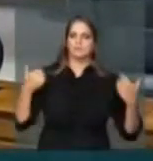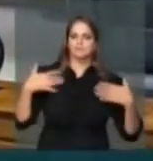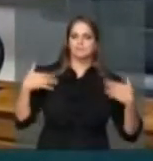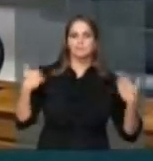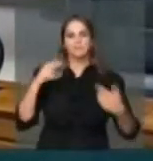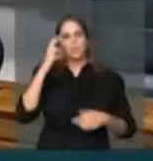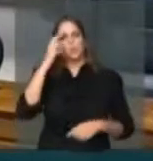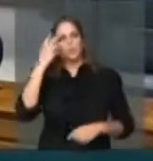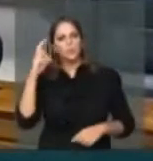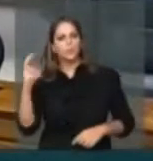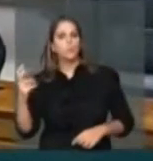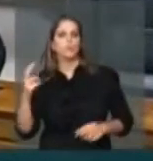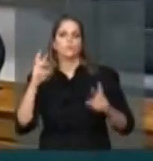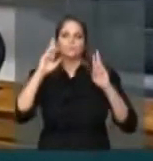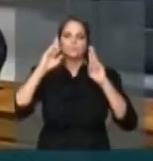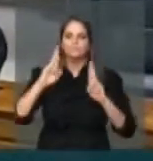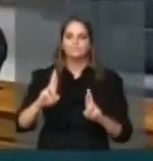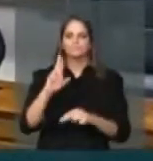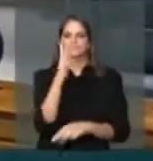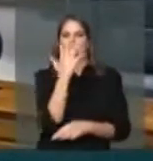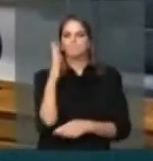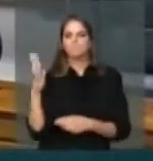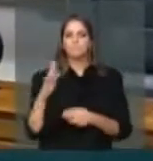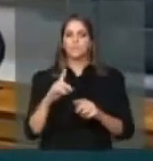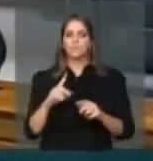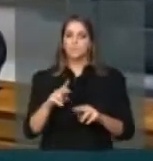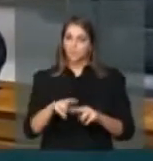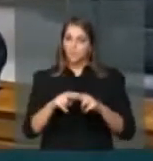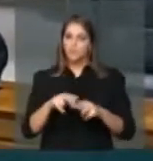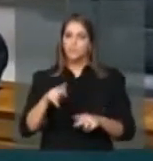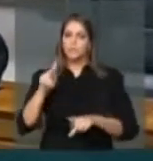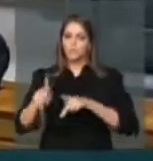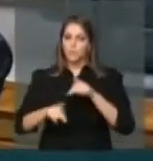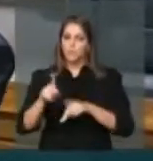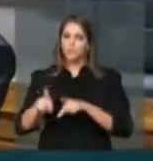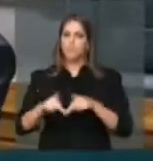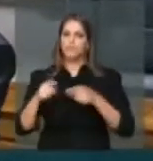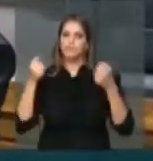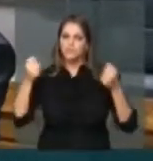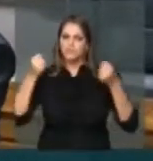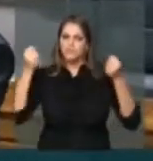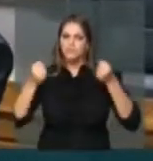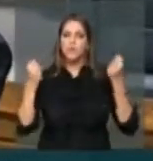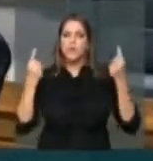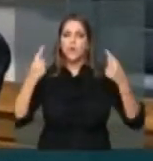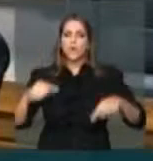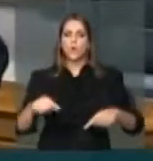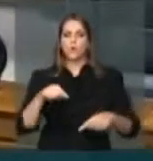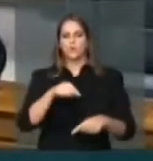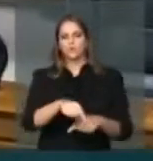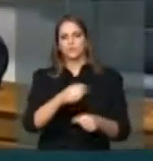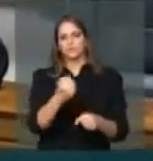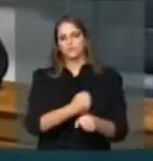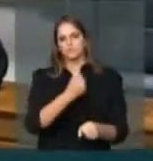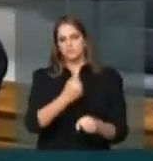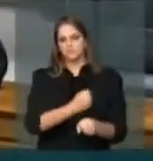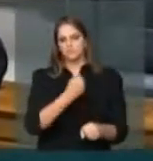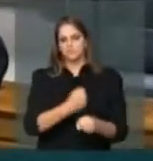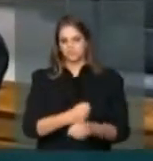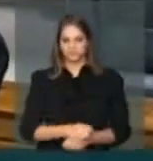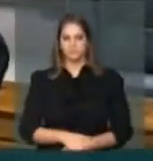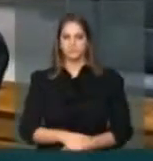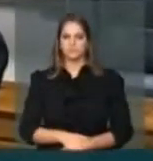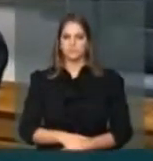e a cultura, e para fazer isso, o apoio da população, que é contra a construção no local, e a